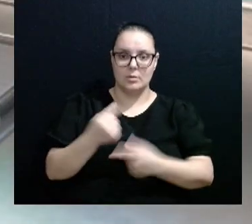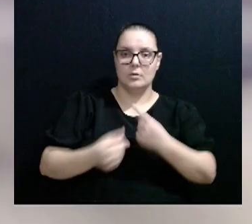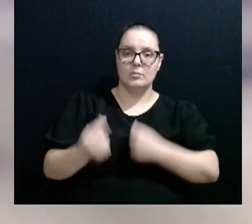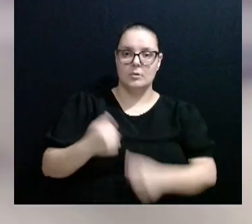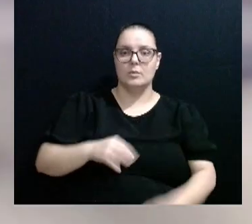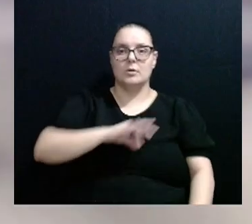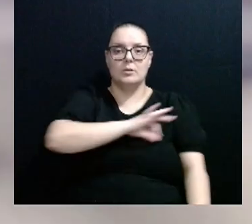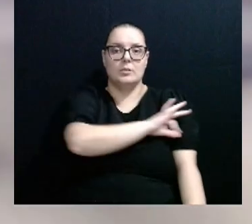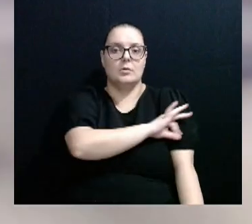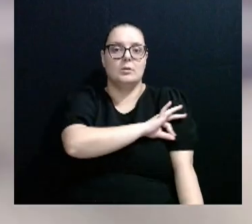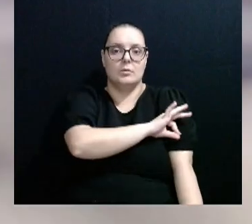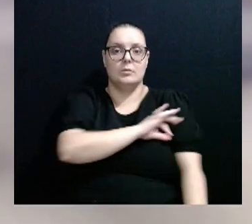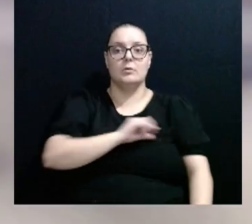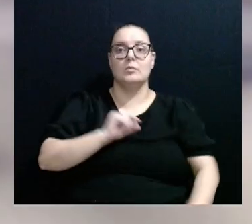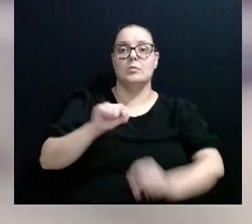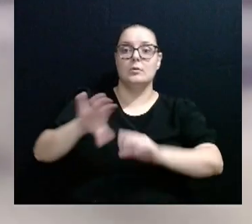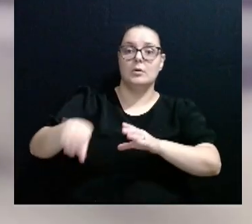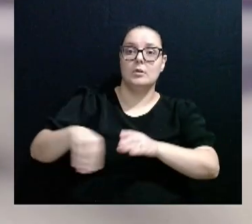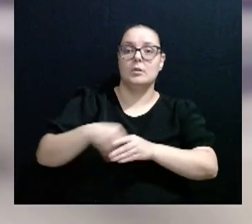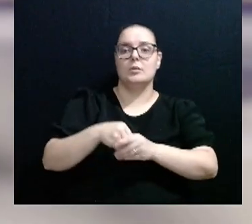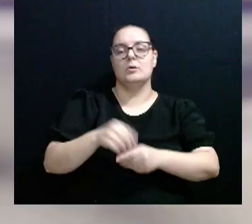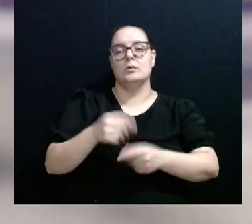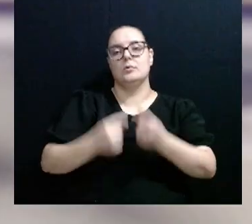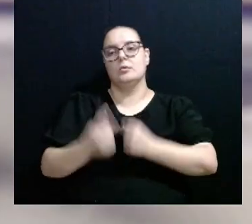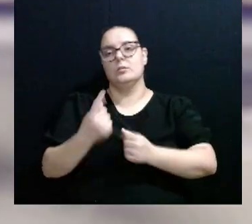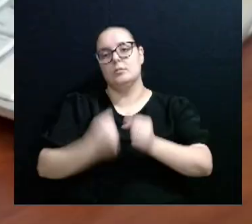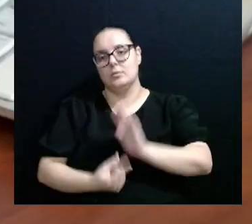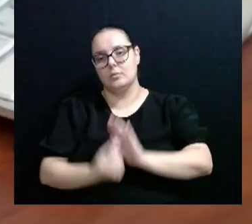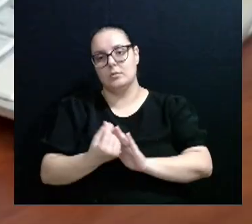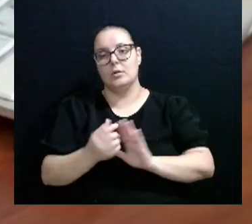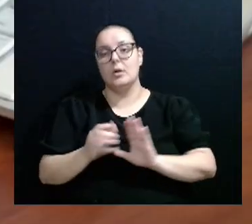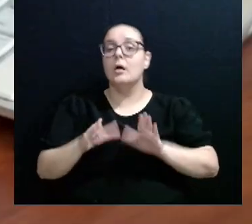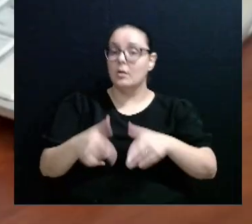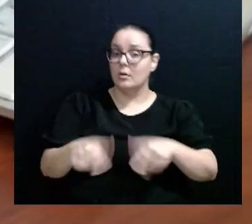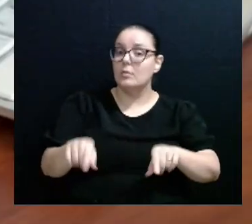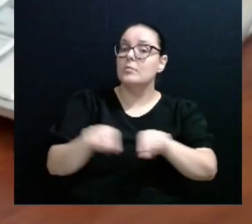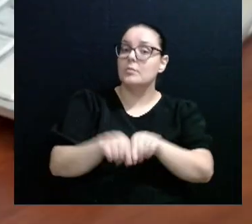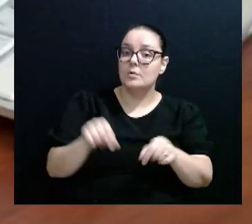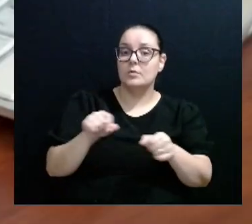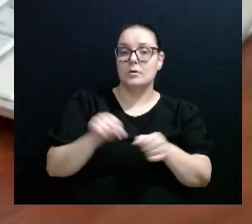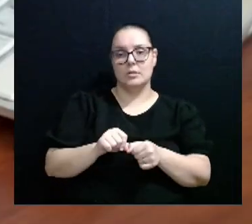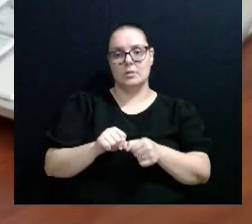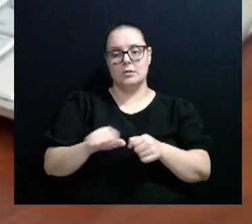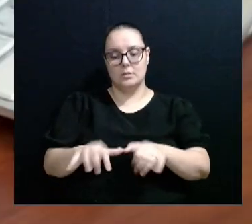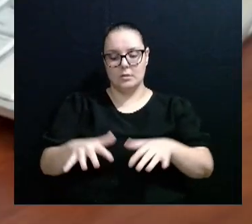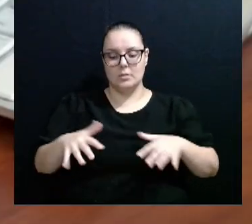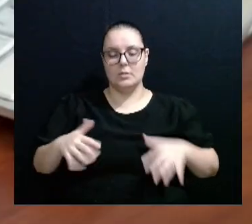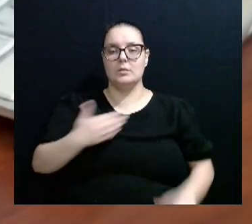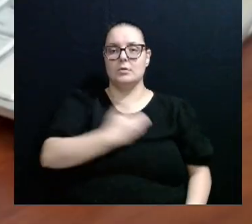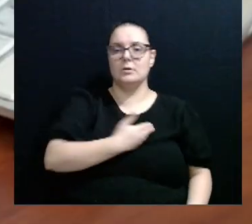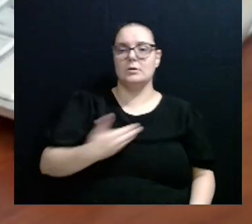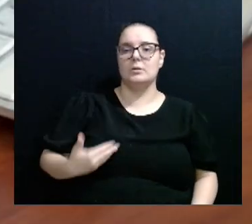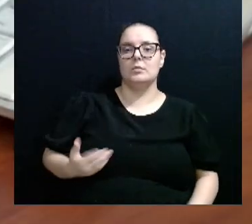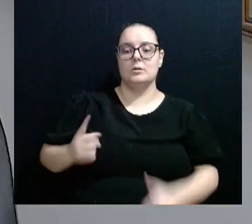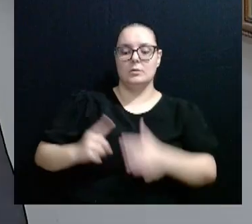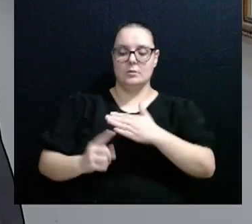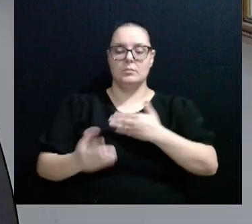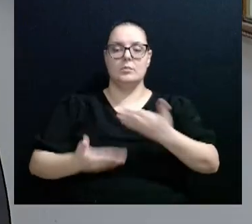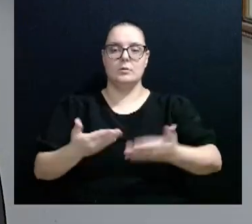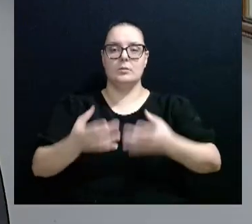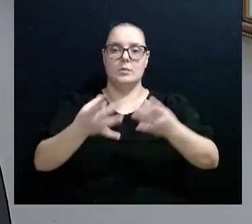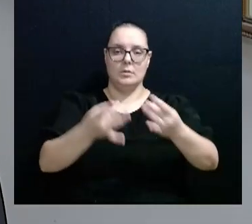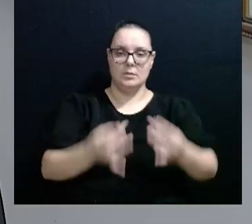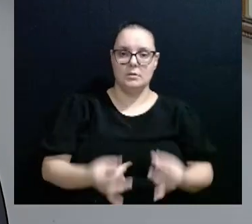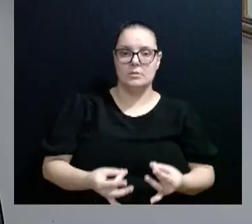que inclui o orçamento, a comissão também realiza audiências públicas de prestação de contas do município. Ela